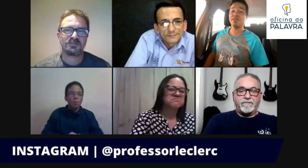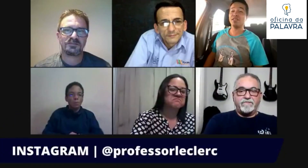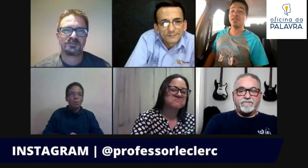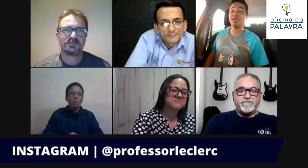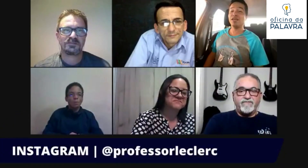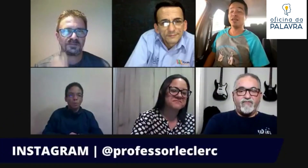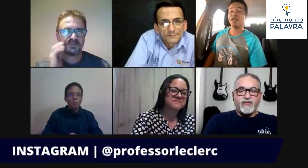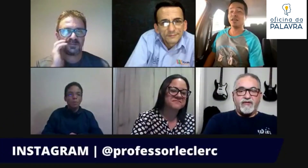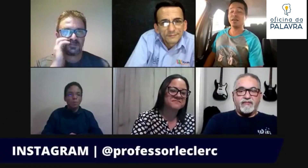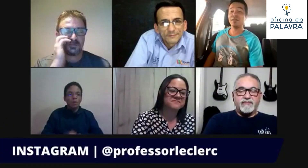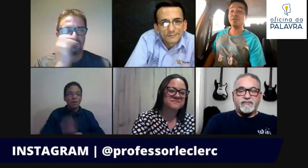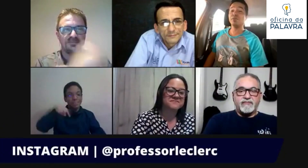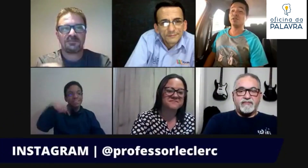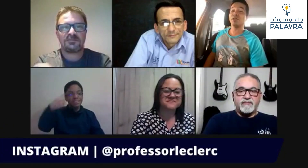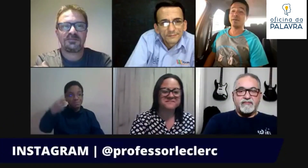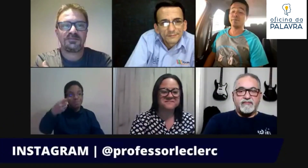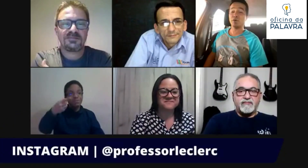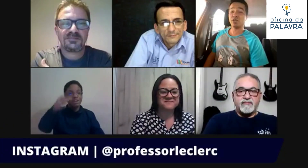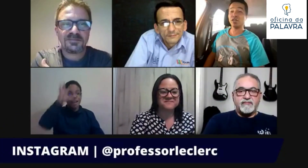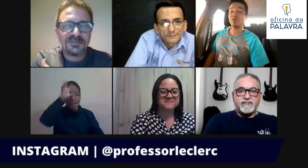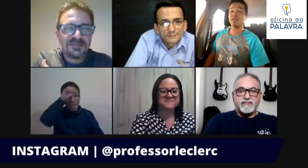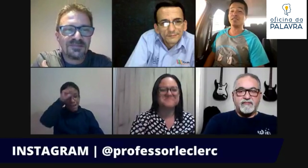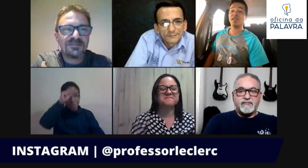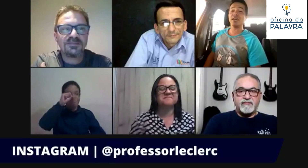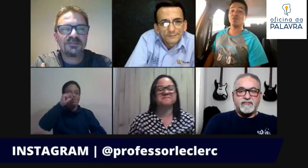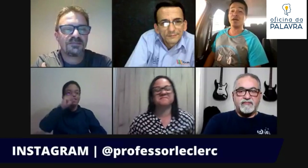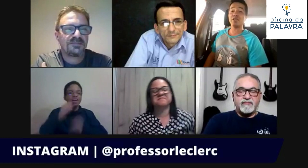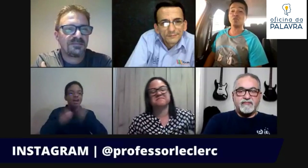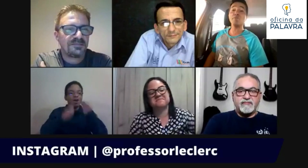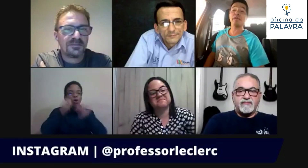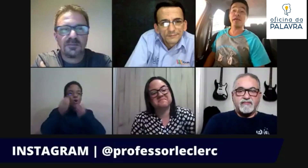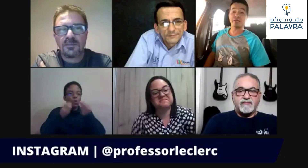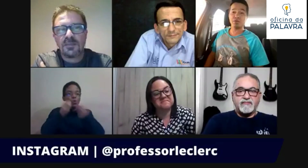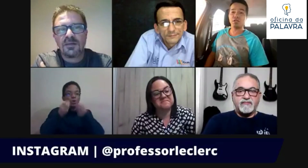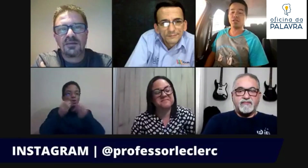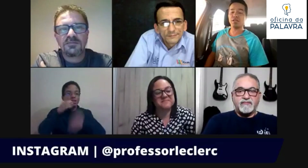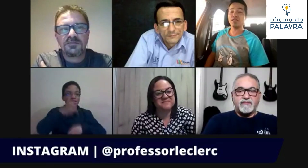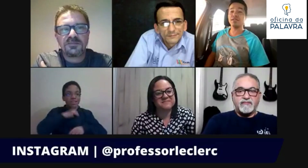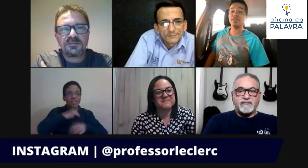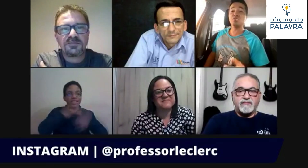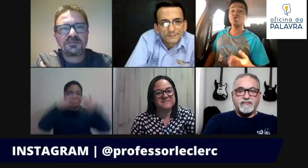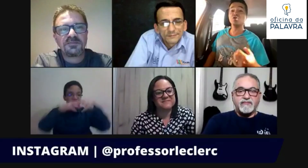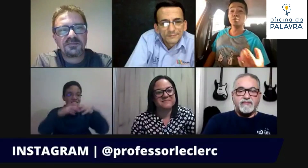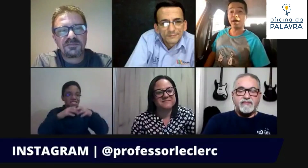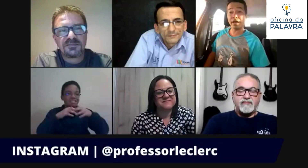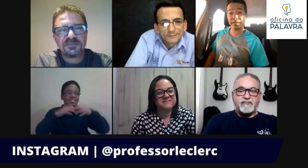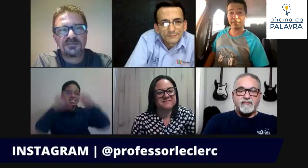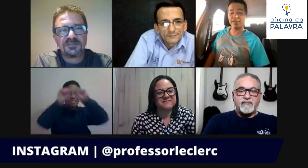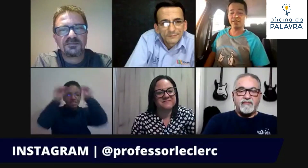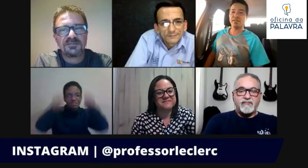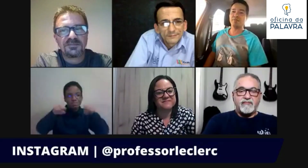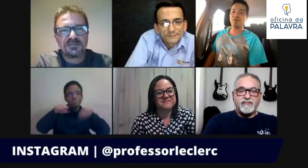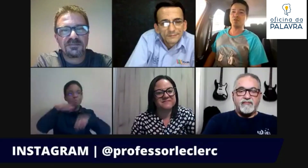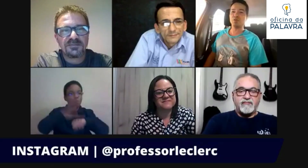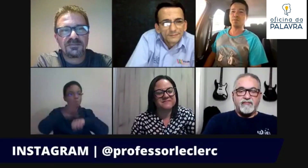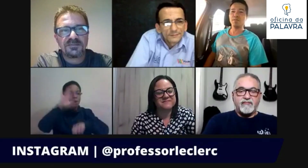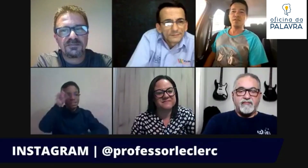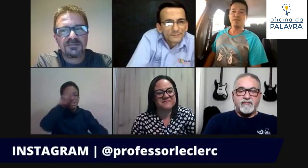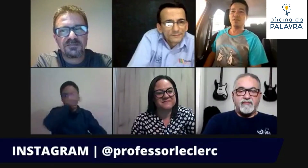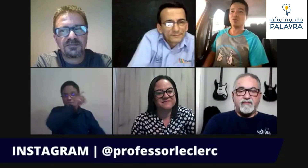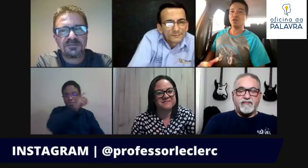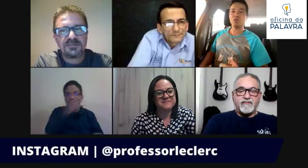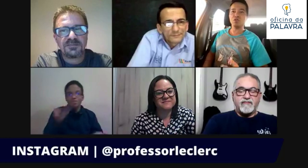depois aprender a manipular programas que eram mais complexos, né, que exigem muito mais da